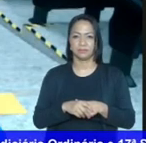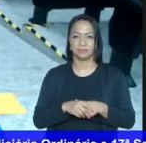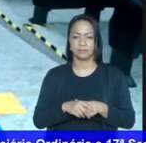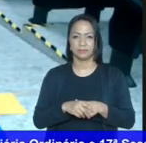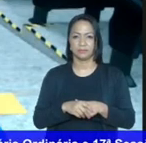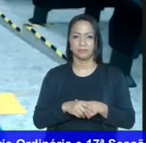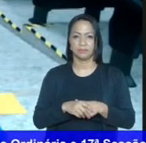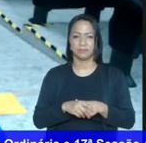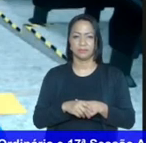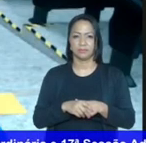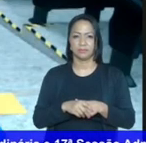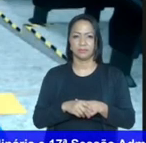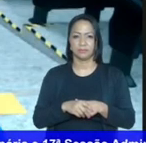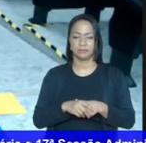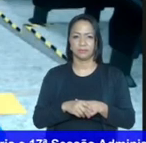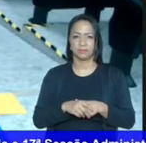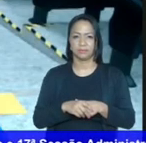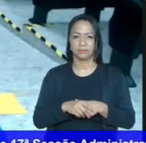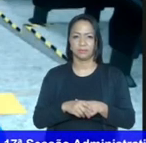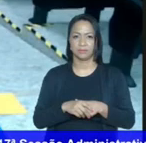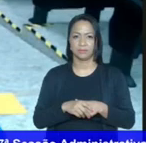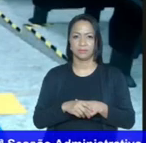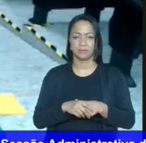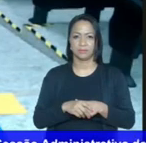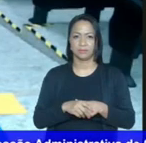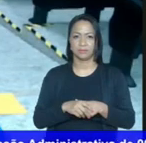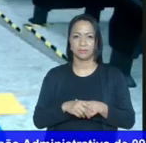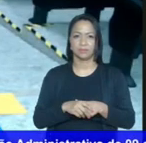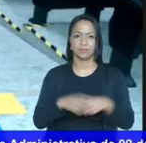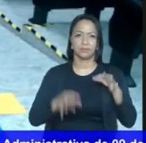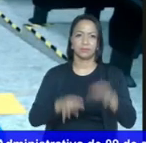O juiz, o Normande, o Orlando... Não, mas o Orlando... O Normande,